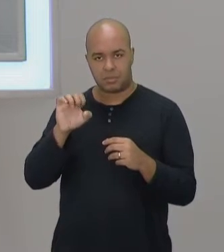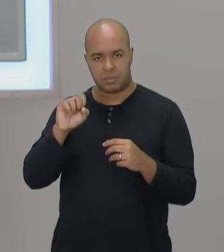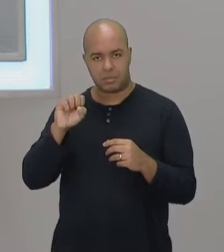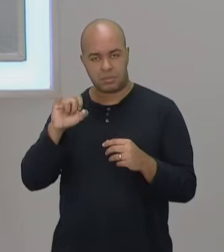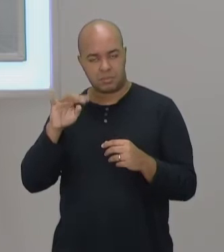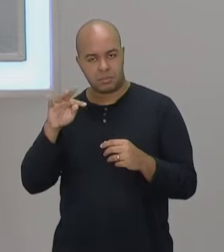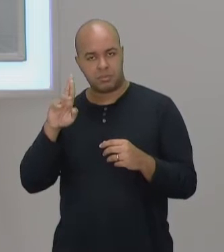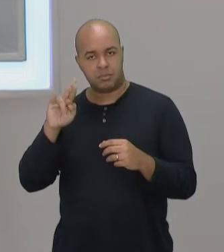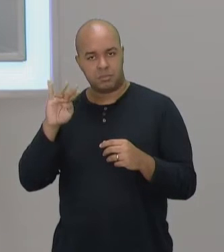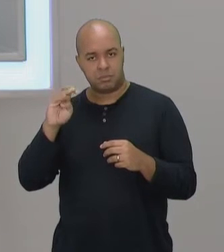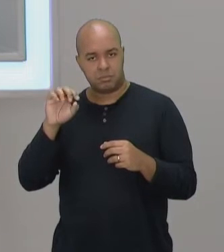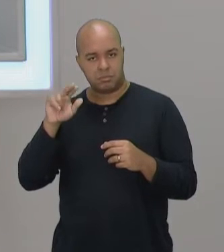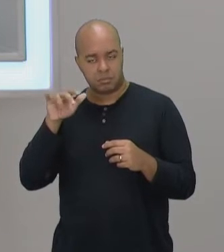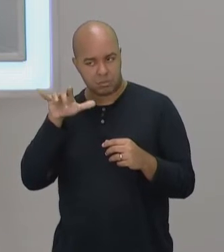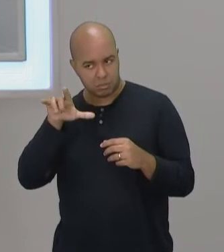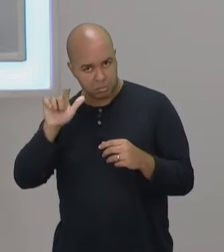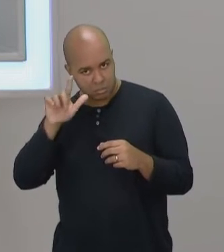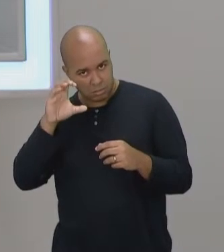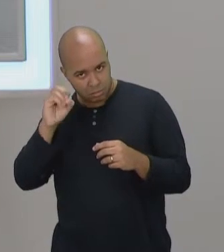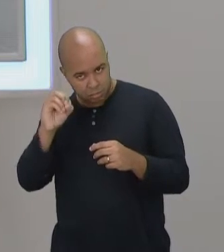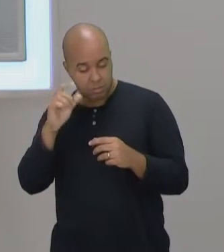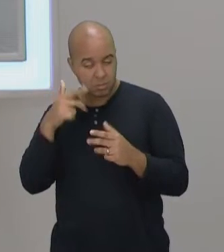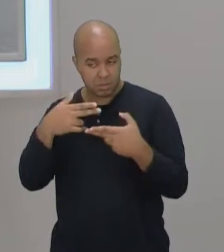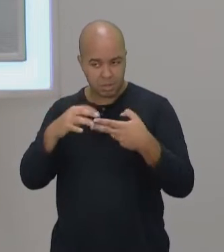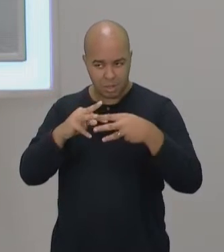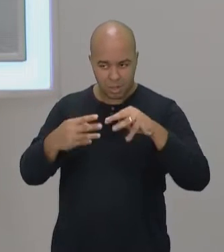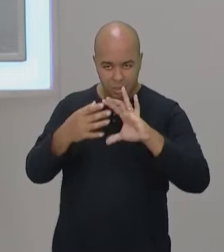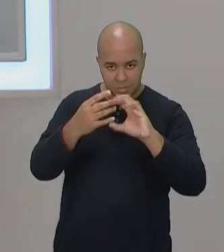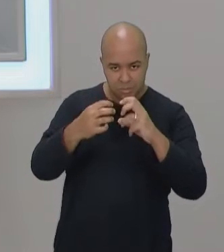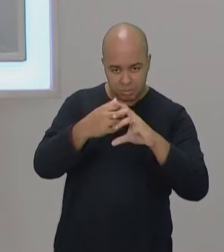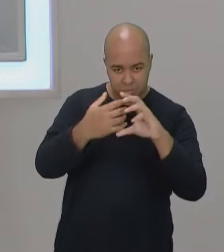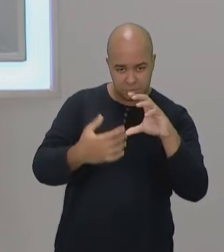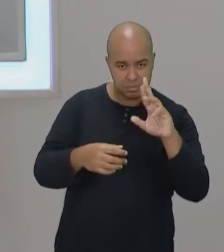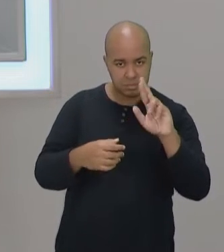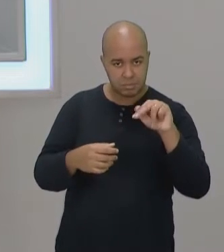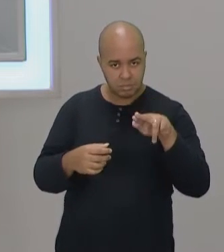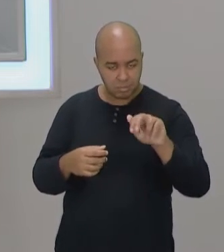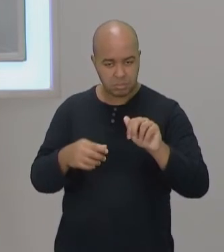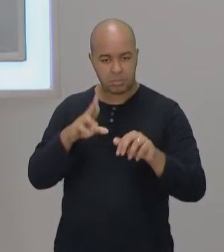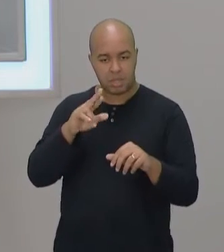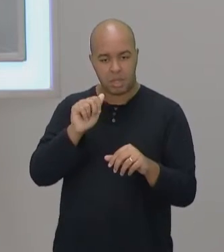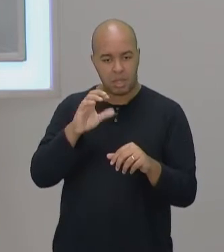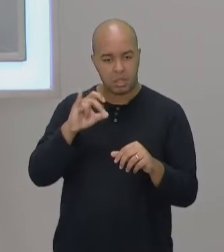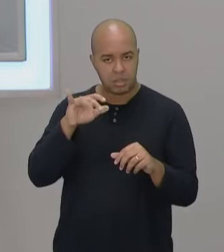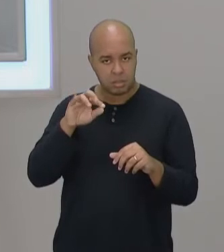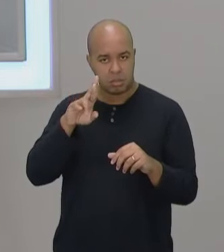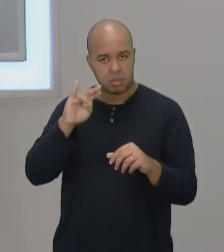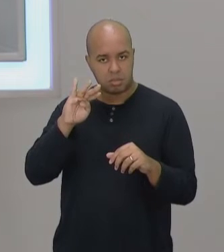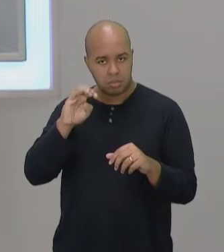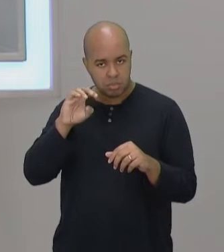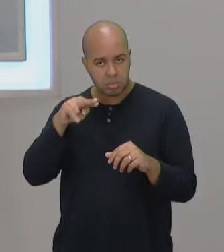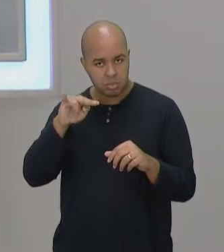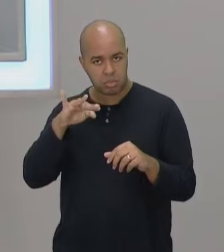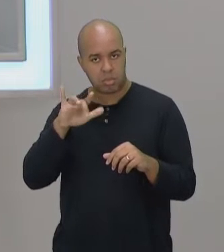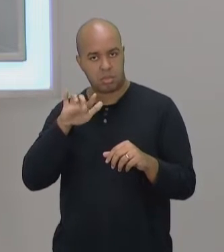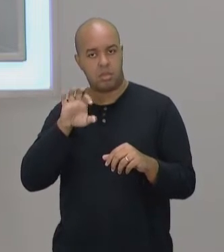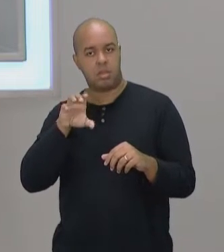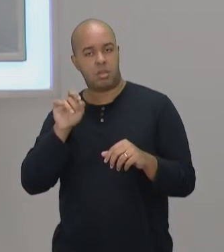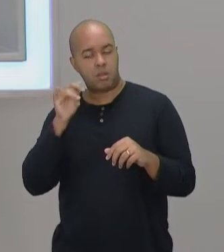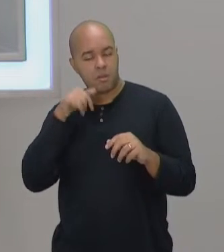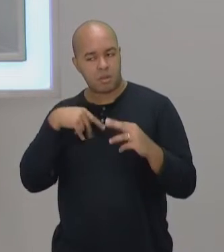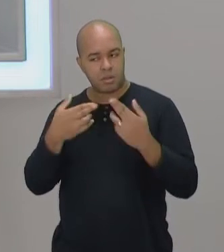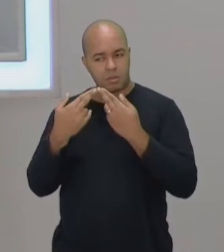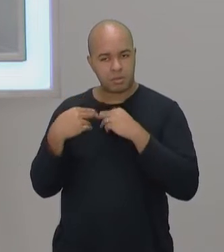desoxirribonucleico, responsável pela transmissão dos caracteres genéticos. RNA, ácido ribonucleico, responsável pela